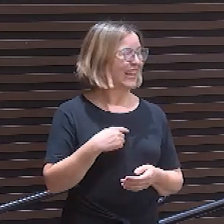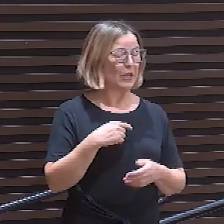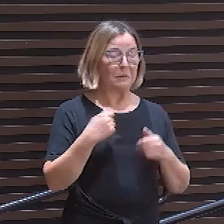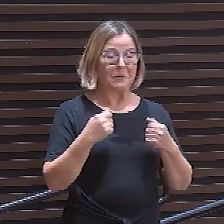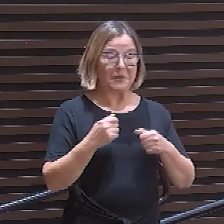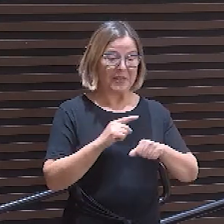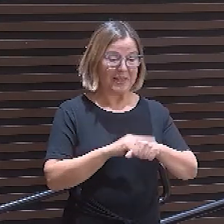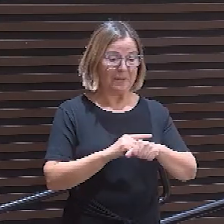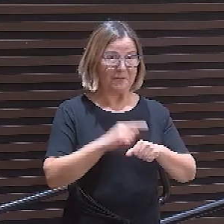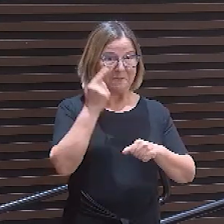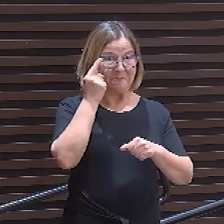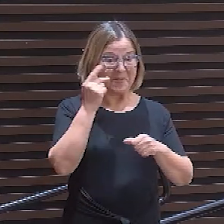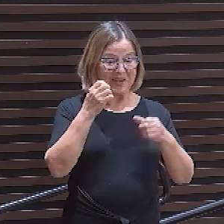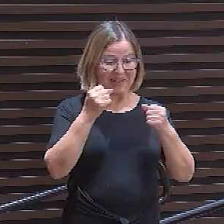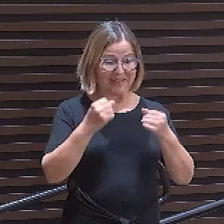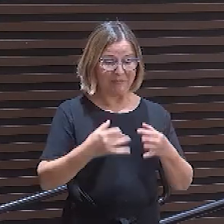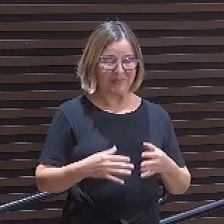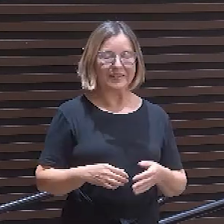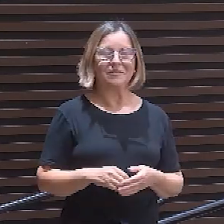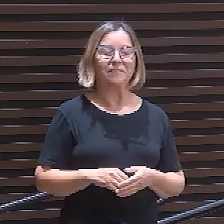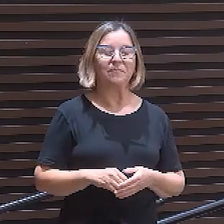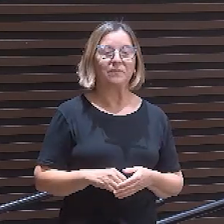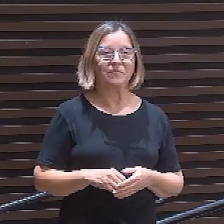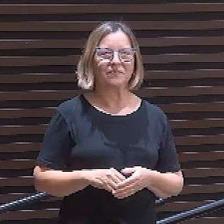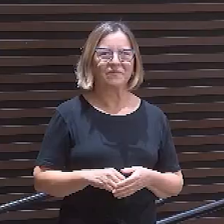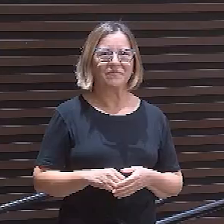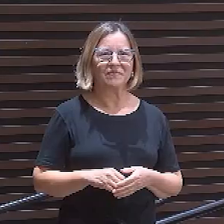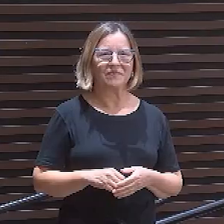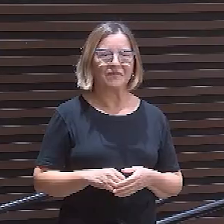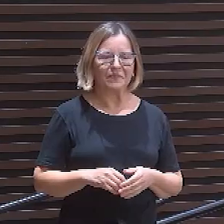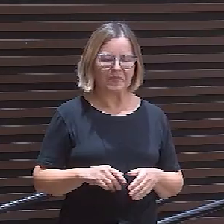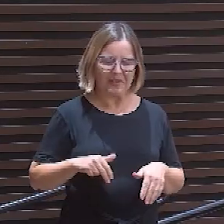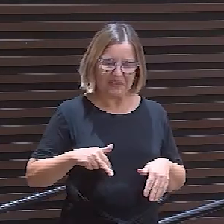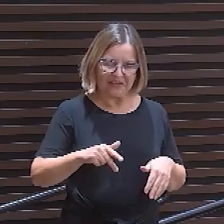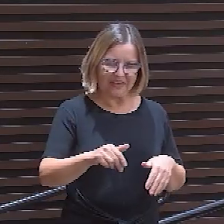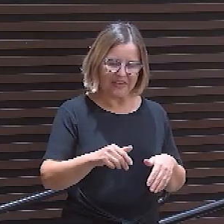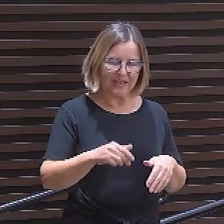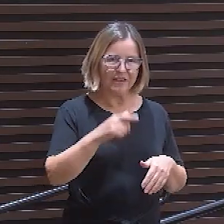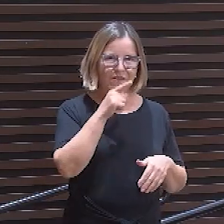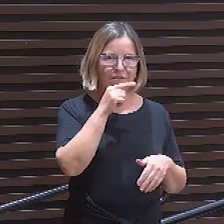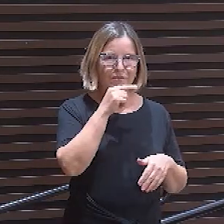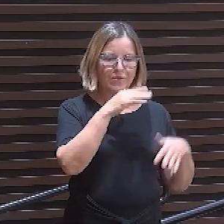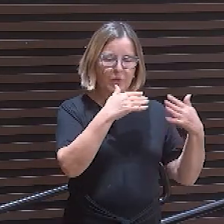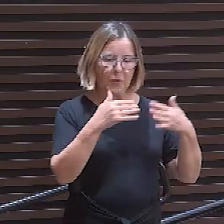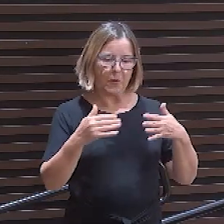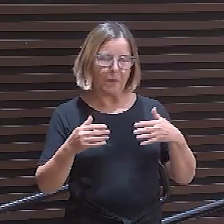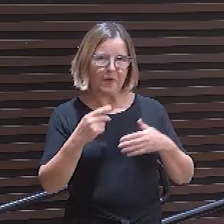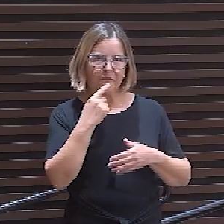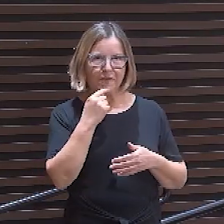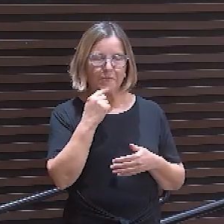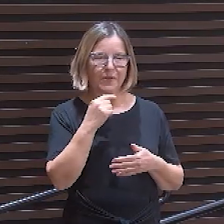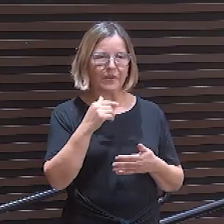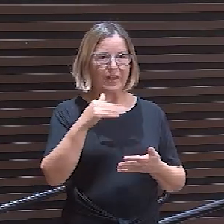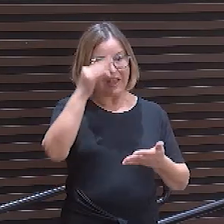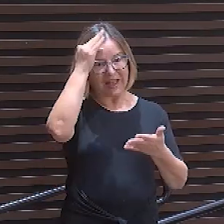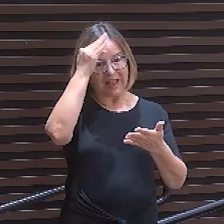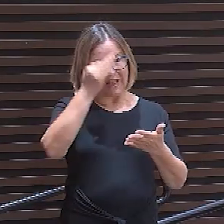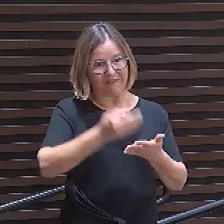tive, é a travessia do Mar Vermelho. A fé que conduz à libertação